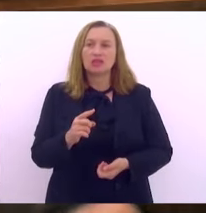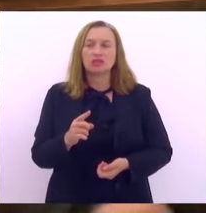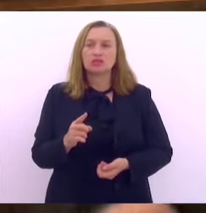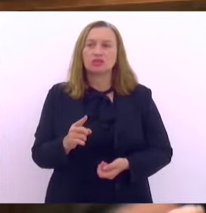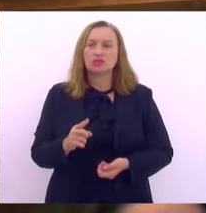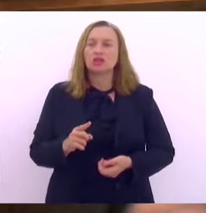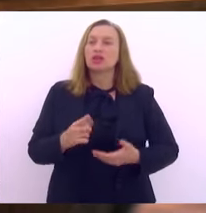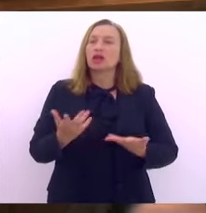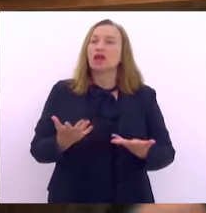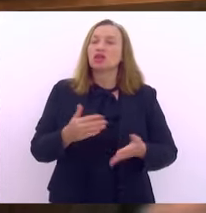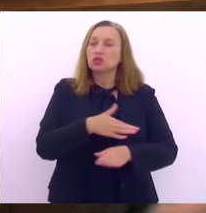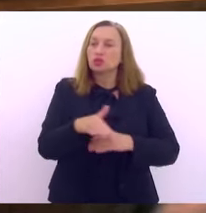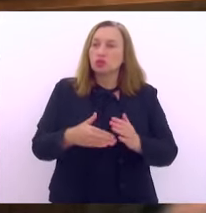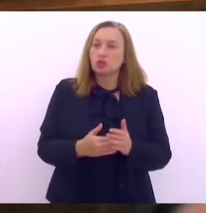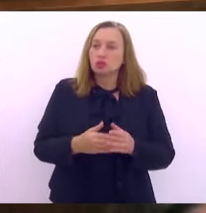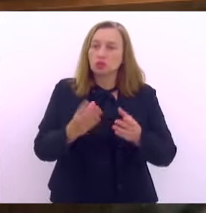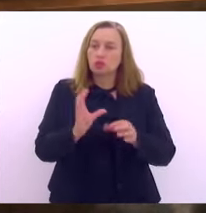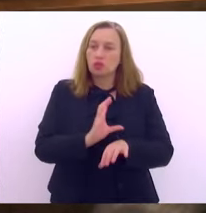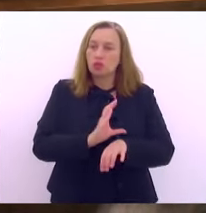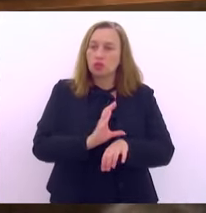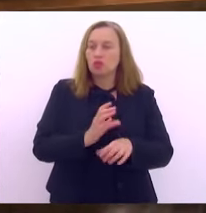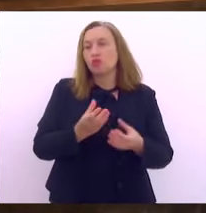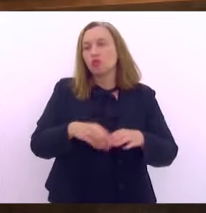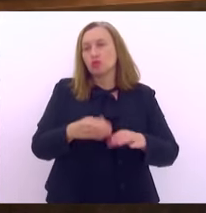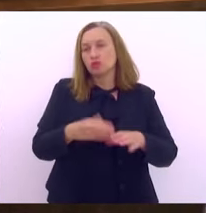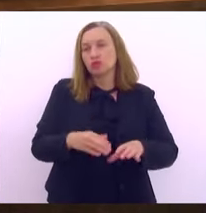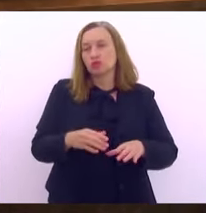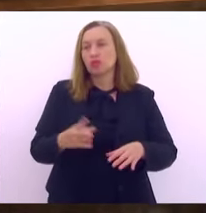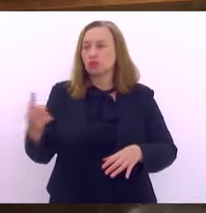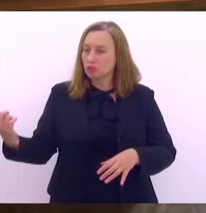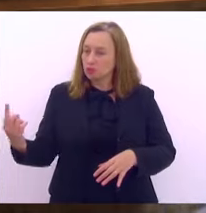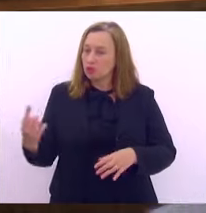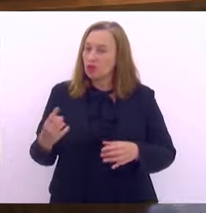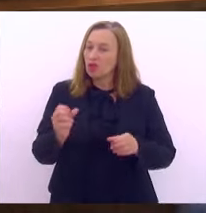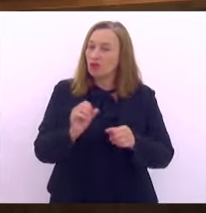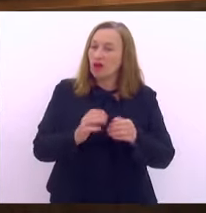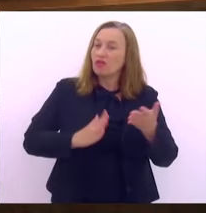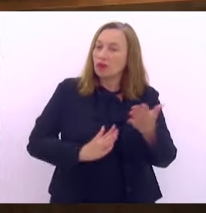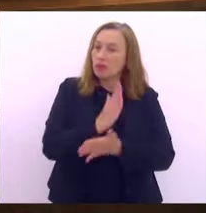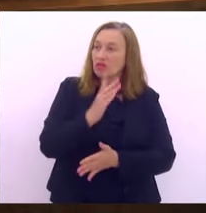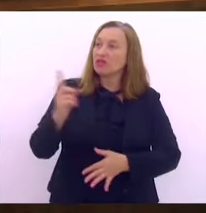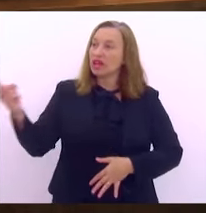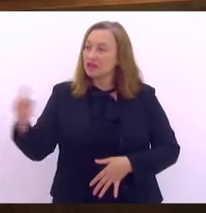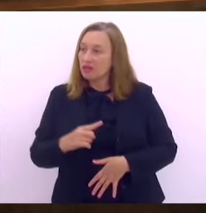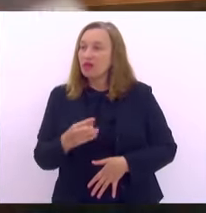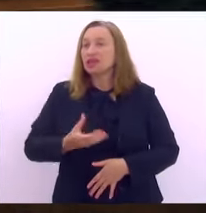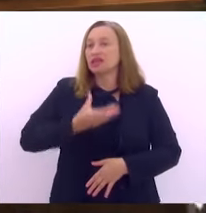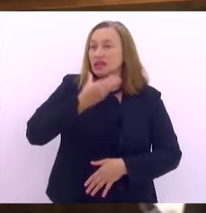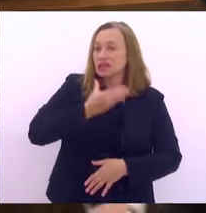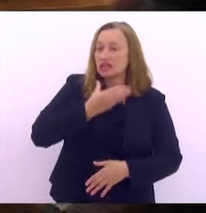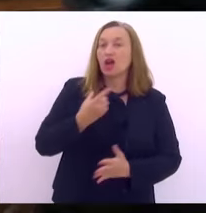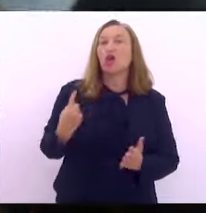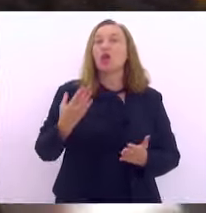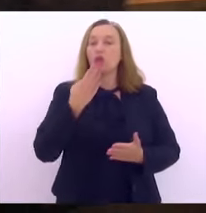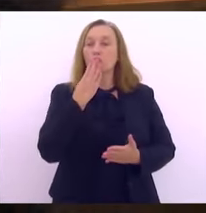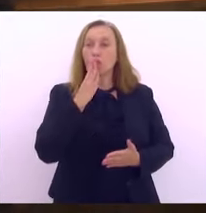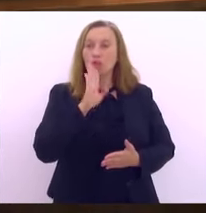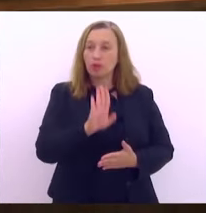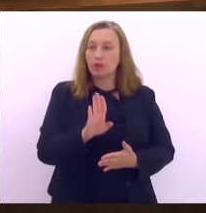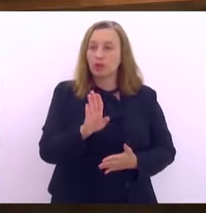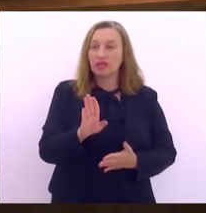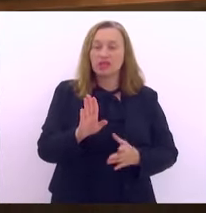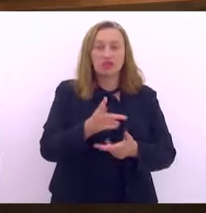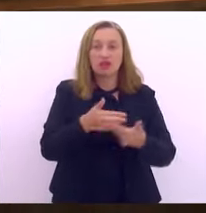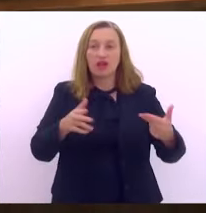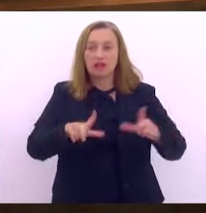concurso público, foram aprovados. Porque veio aqui em dezembro, depois voltou aqui no meio do ano, ela se comprometeu com uma série de ações